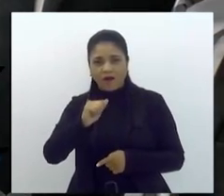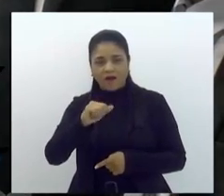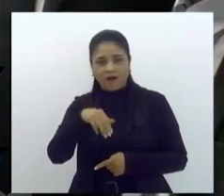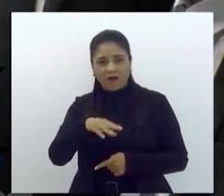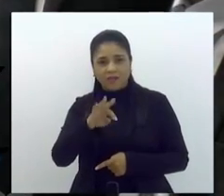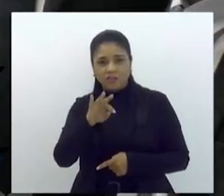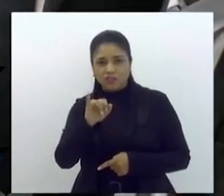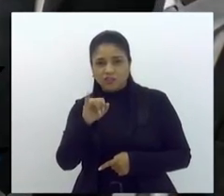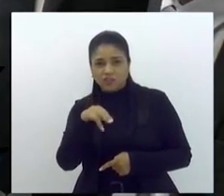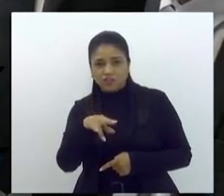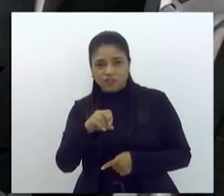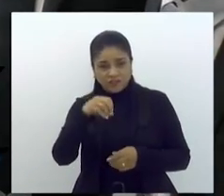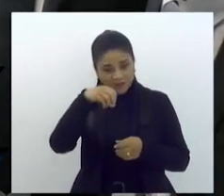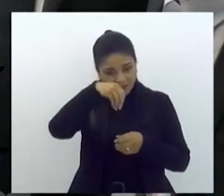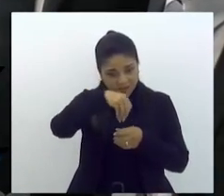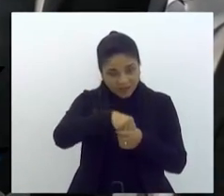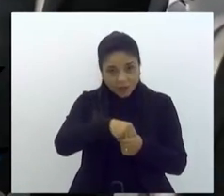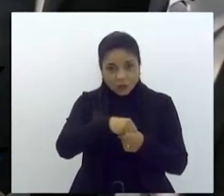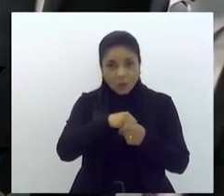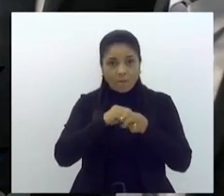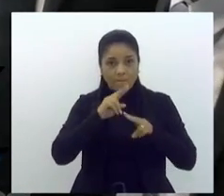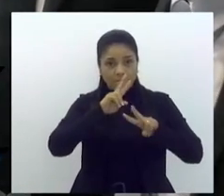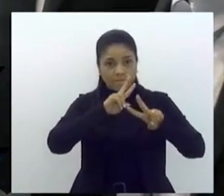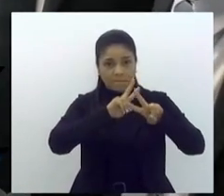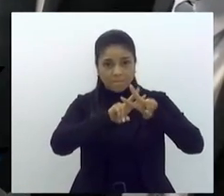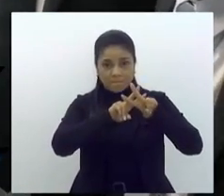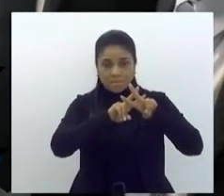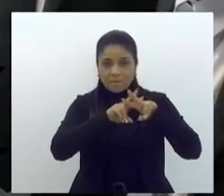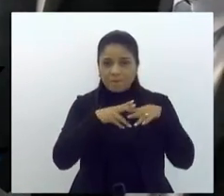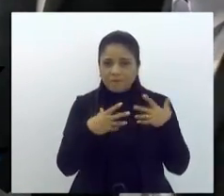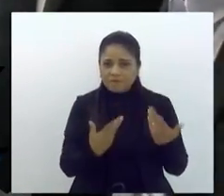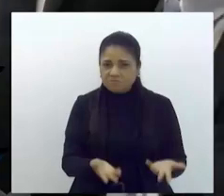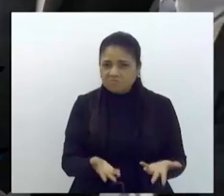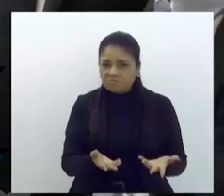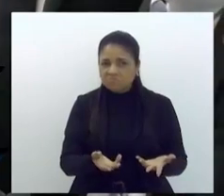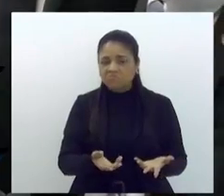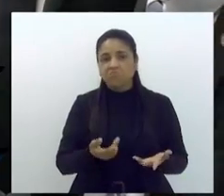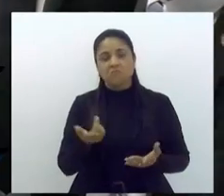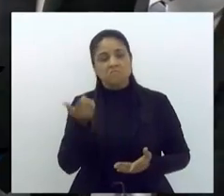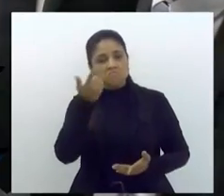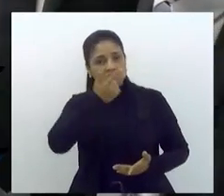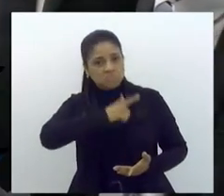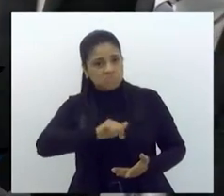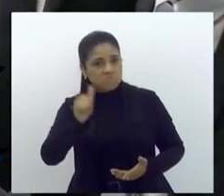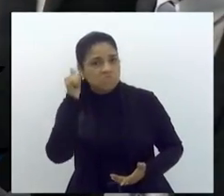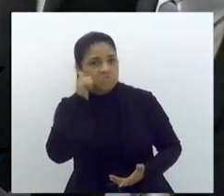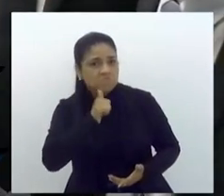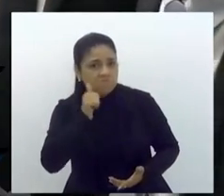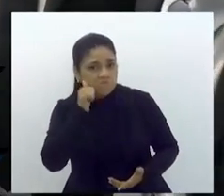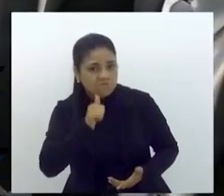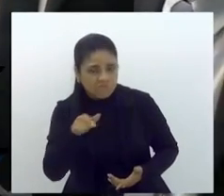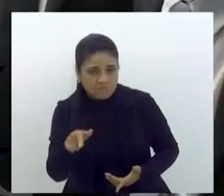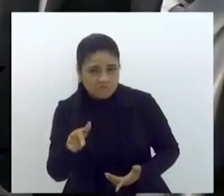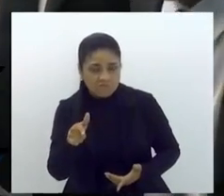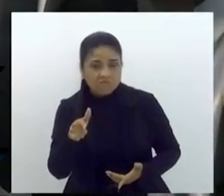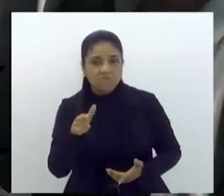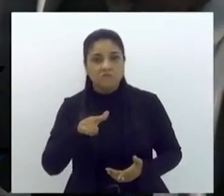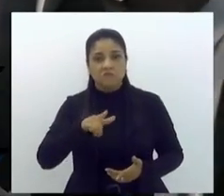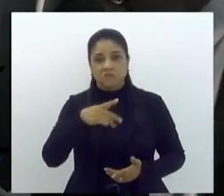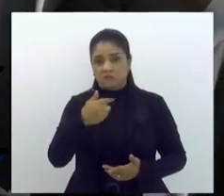do presídio mas essa senhora que ganhou os 13 lotes vai gerir em